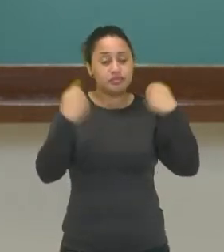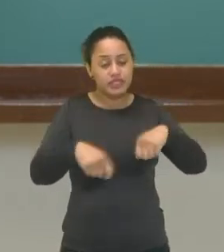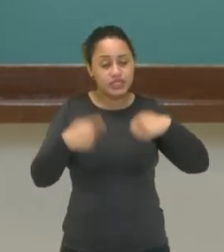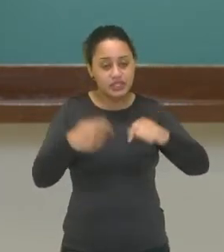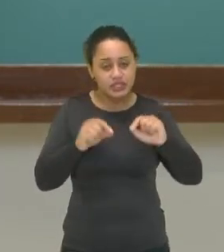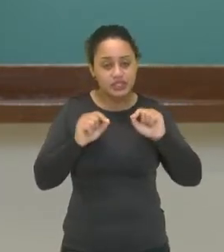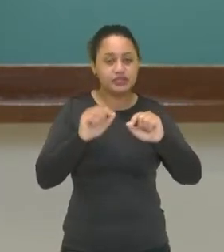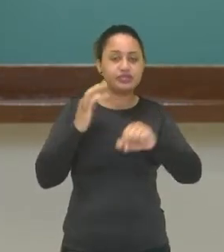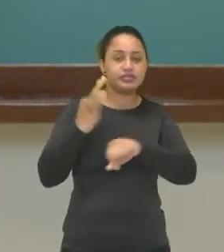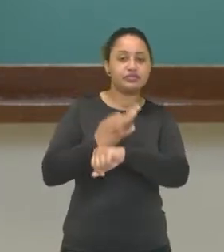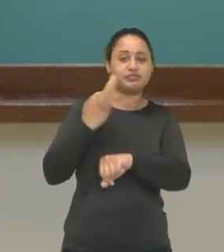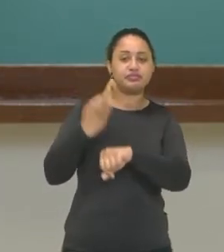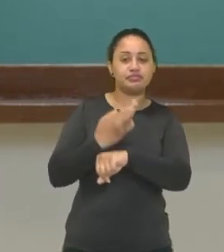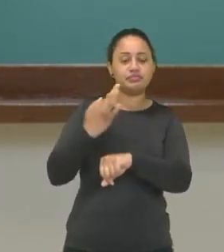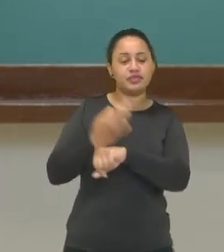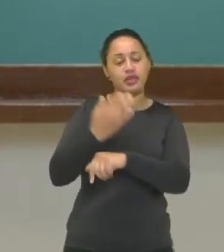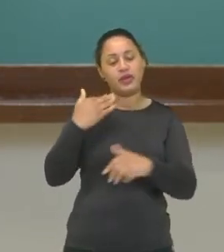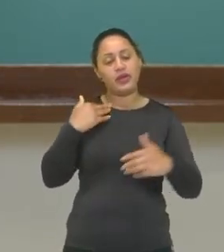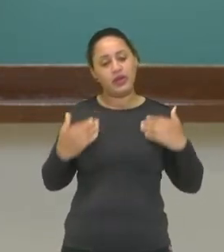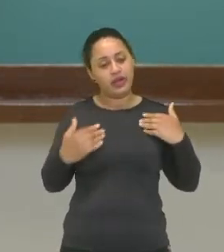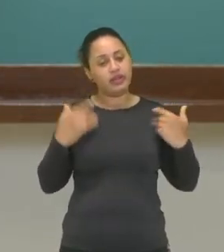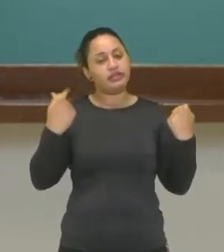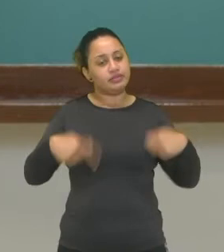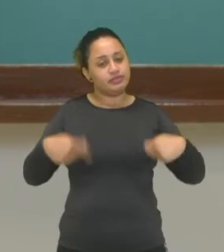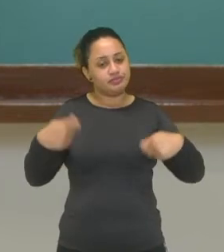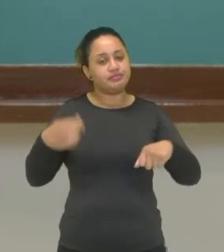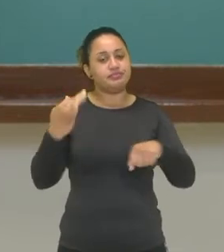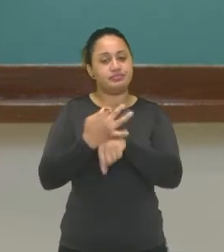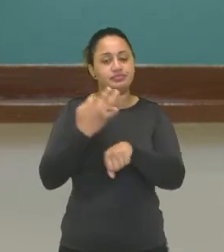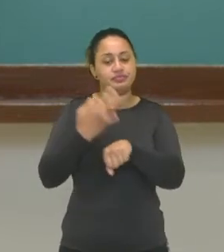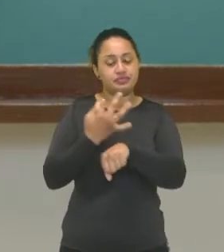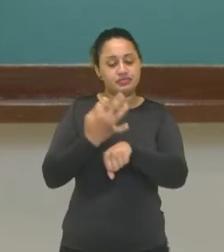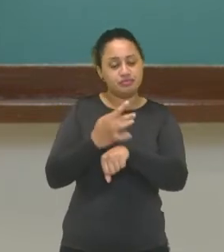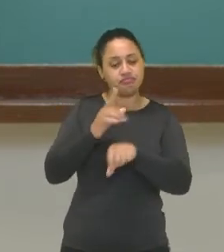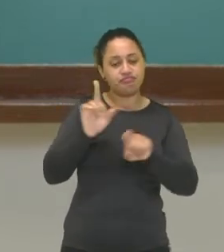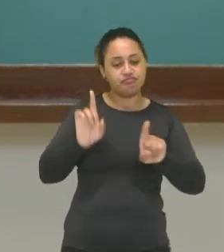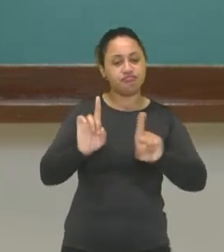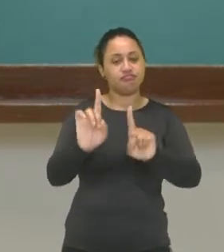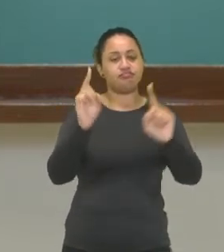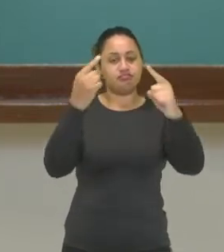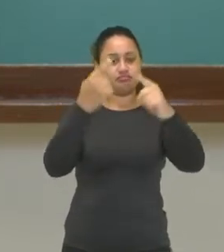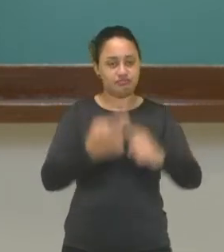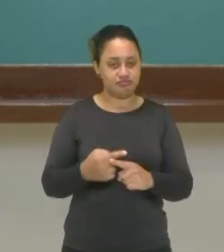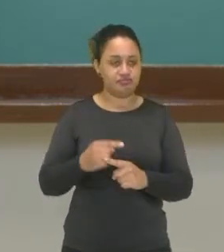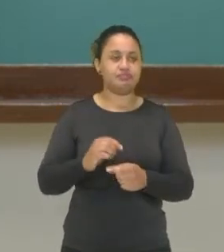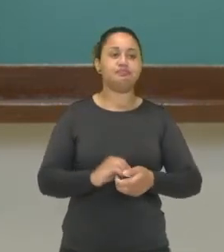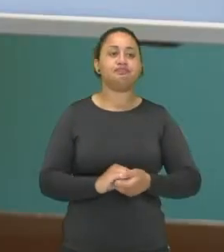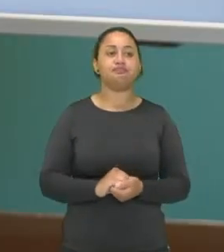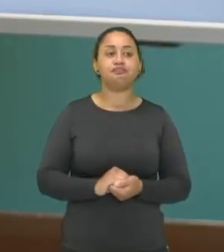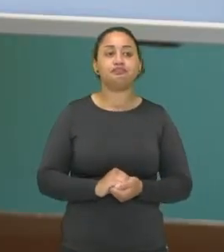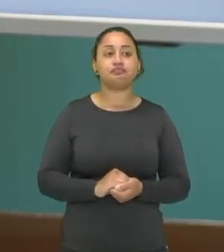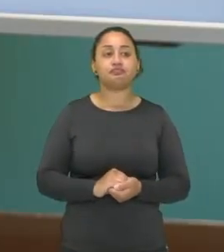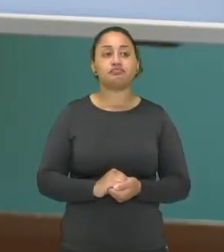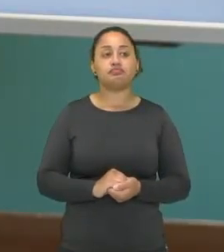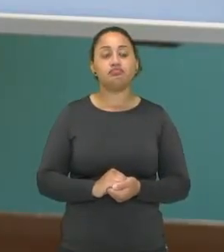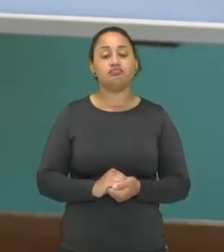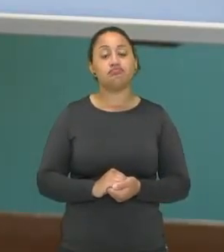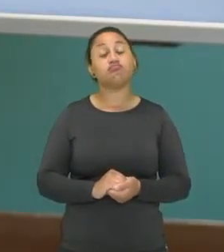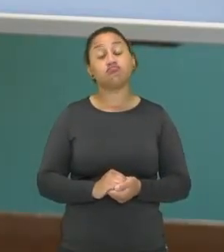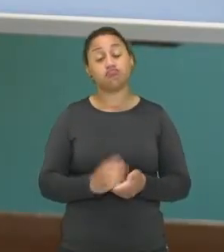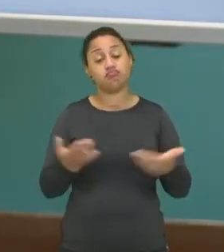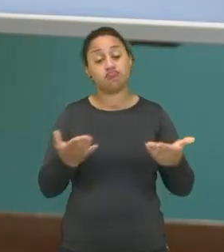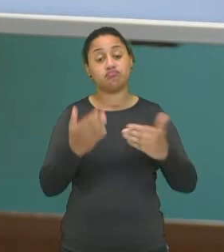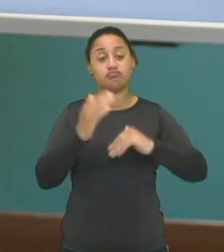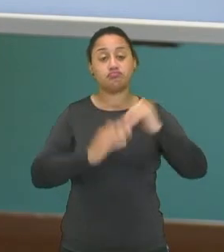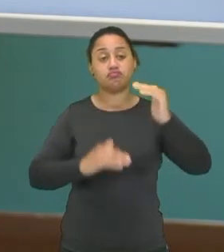bastante resistência física para essa competição, ok? Agora as